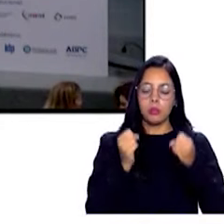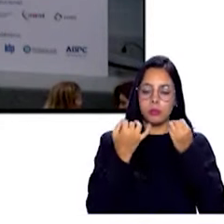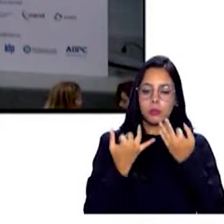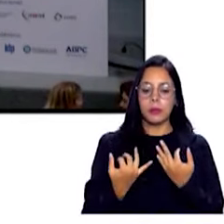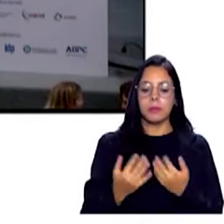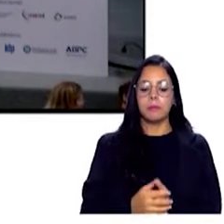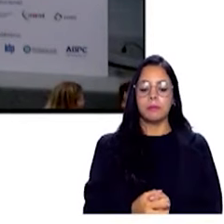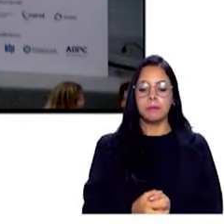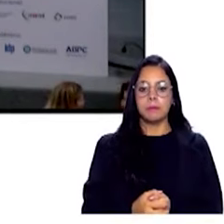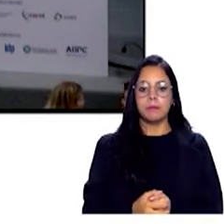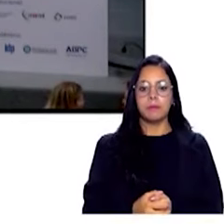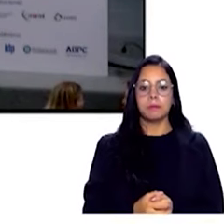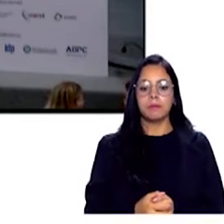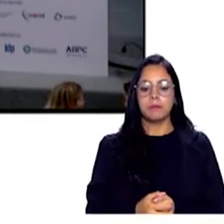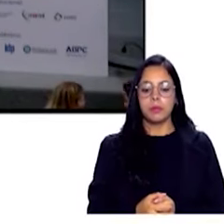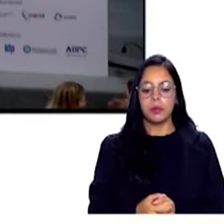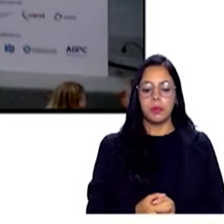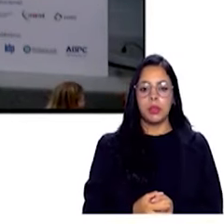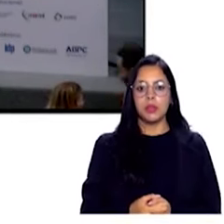gra